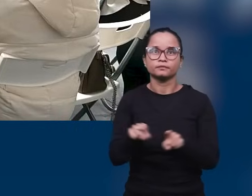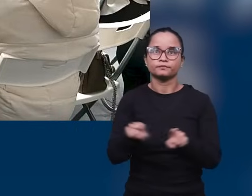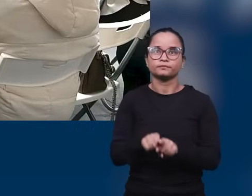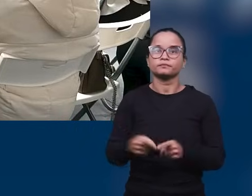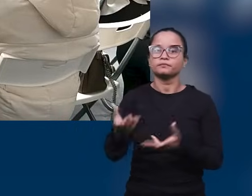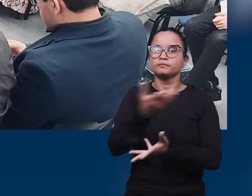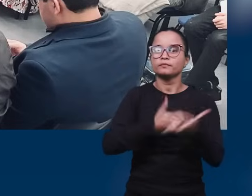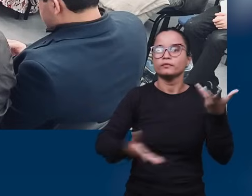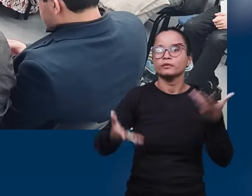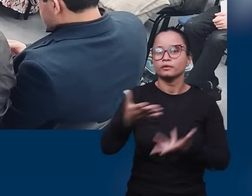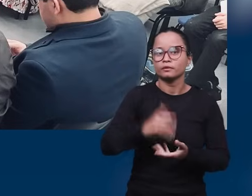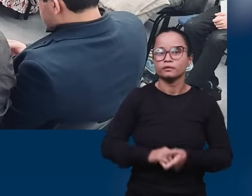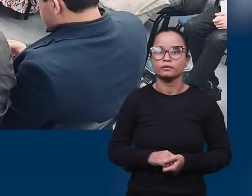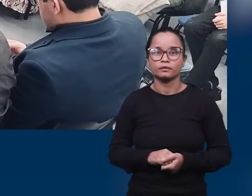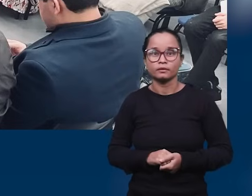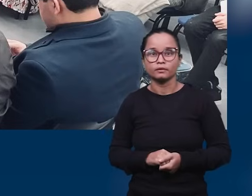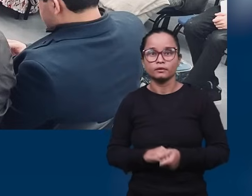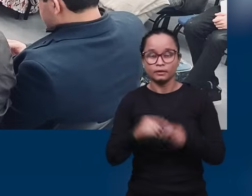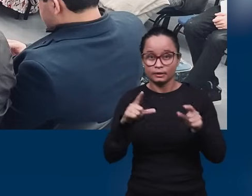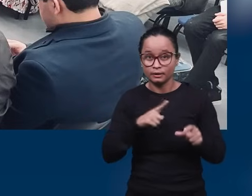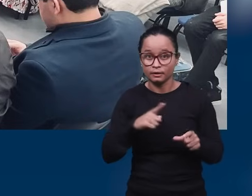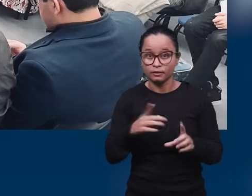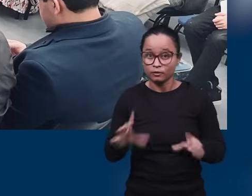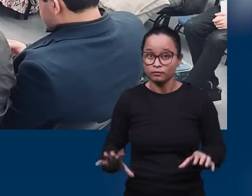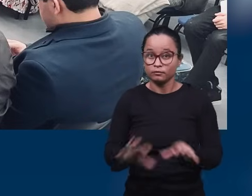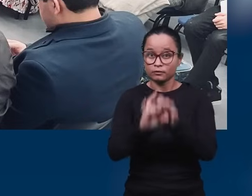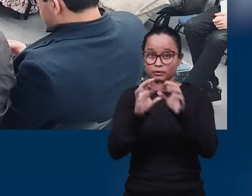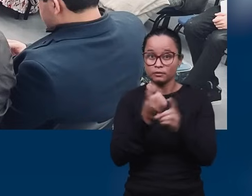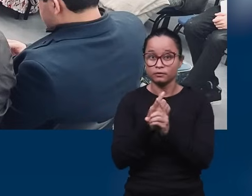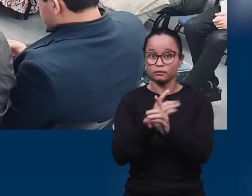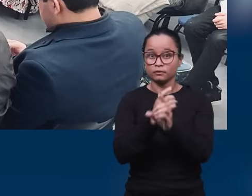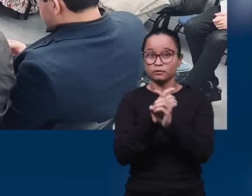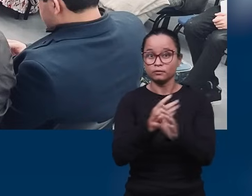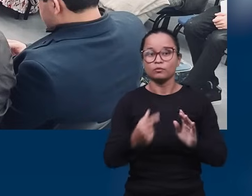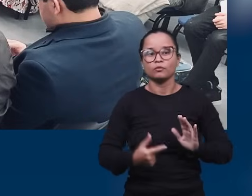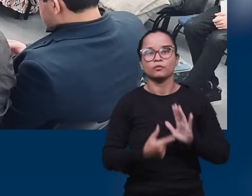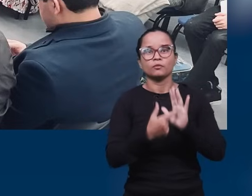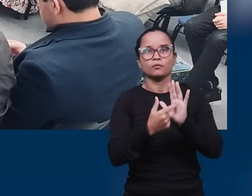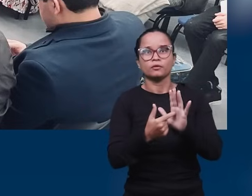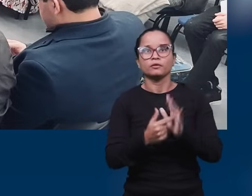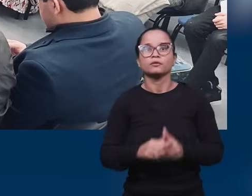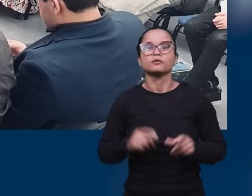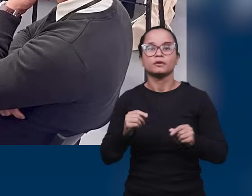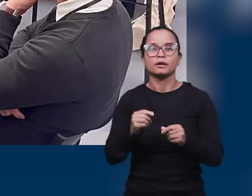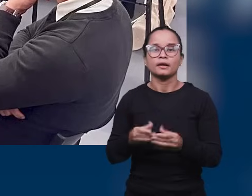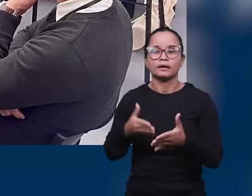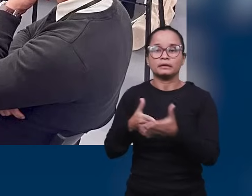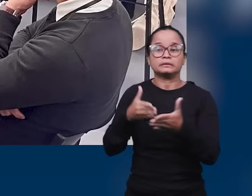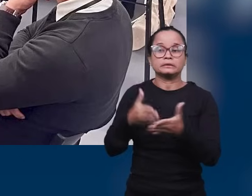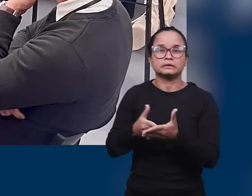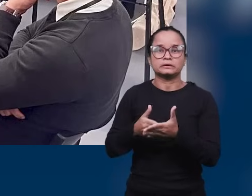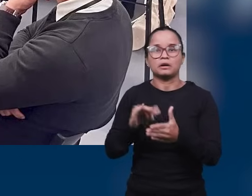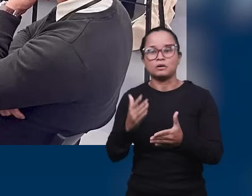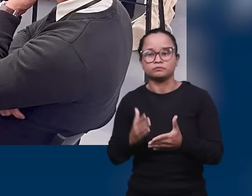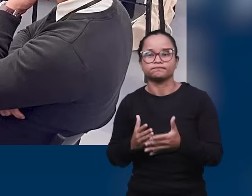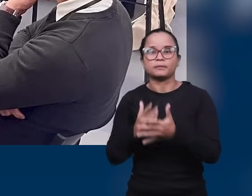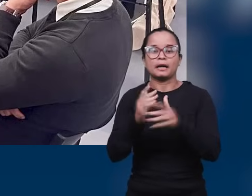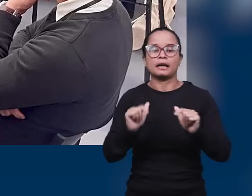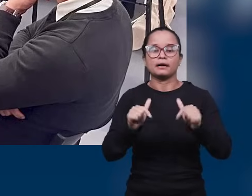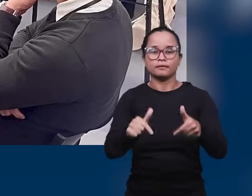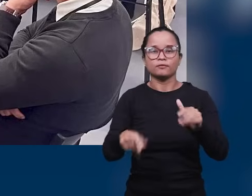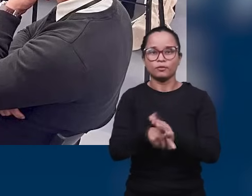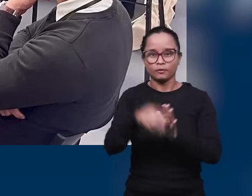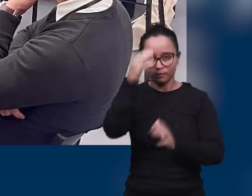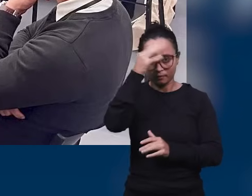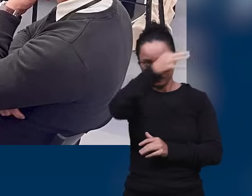privilégio de participar, mas também promoveu a unidade doutrinária entre os irmãos, demonstrando não haver barreiras ou mesmo fronteiras